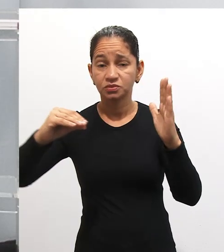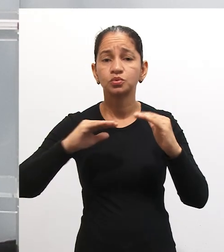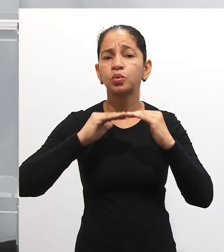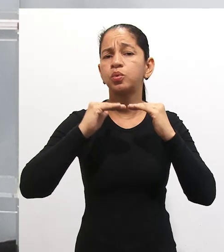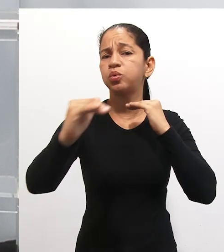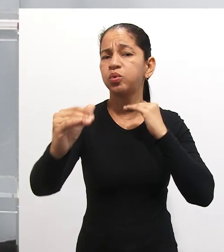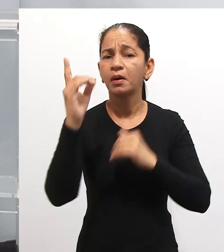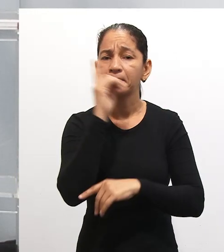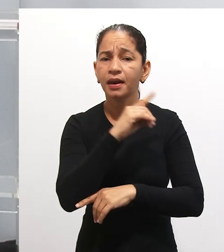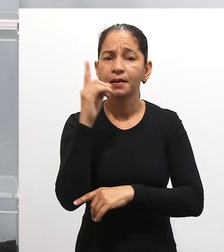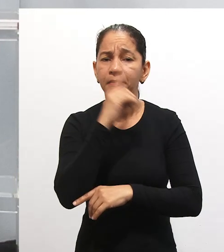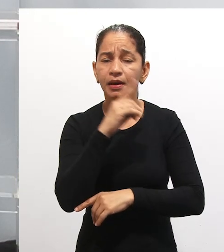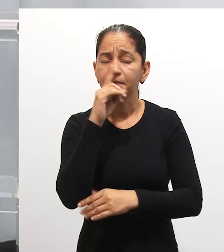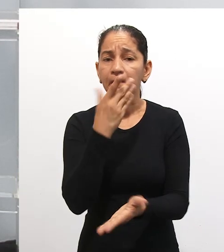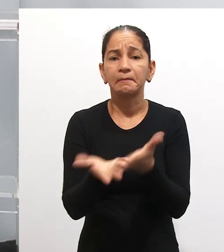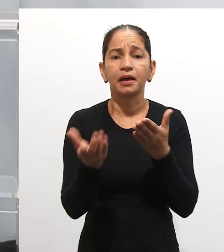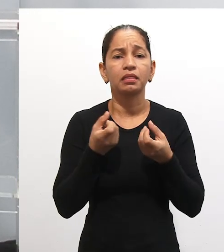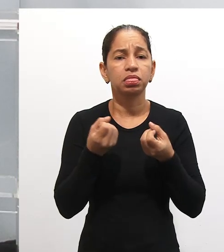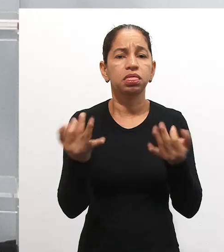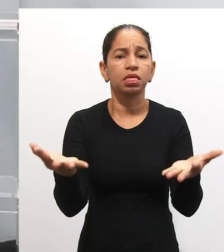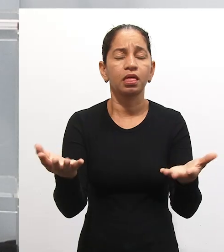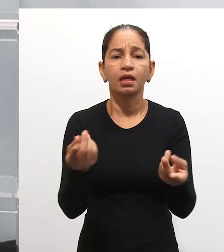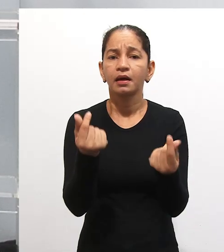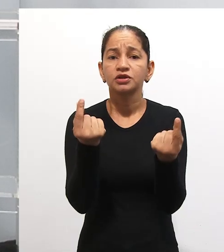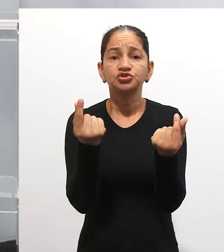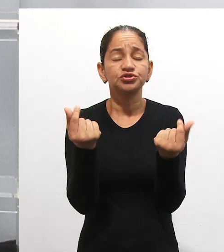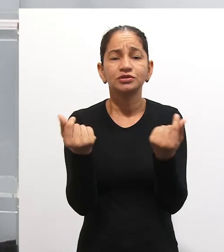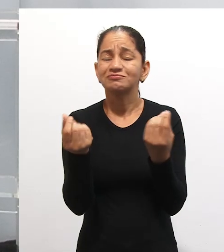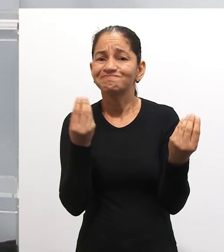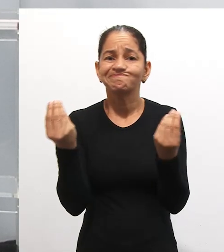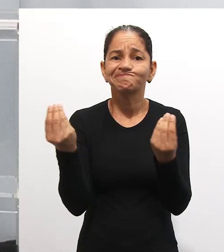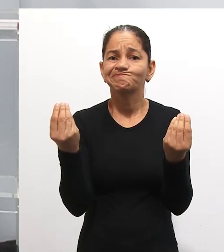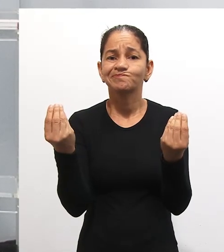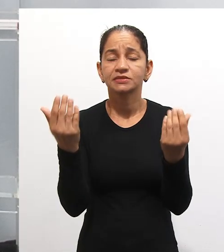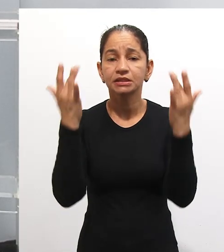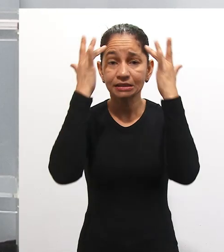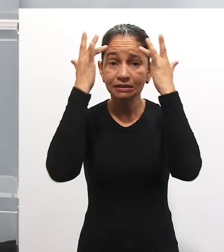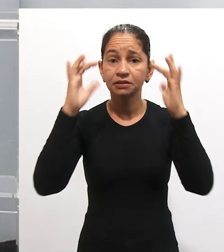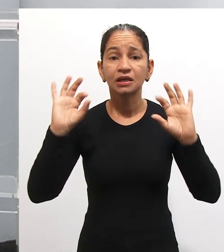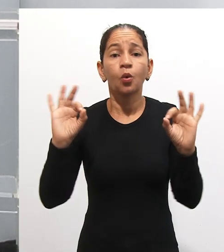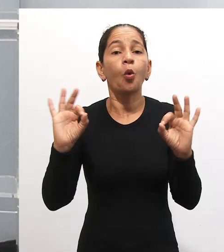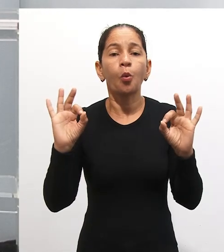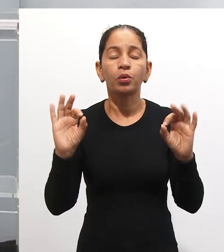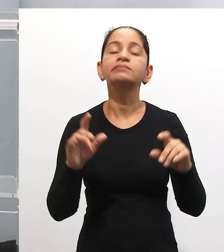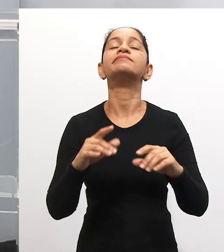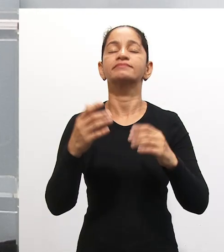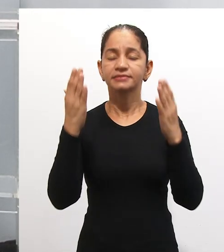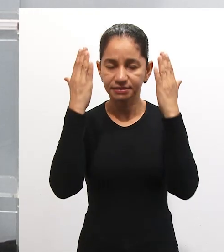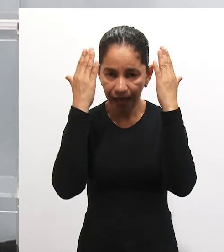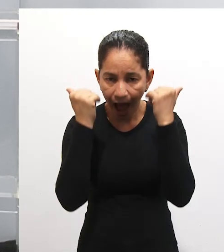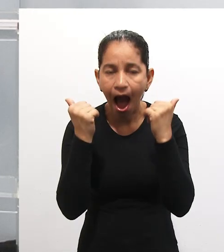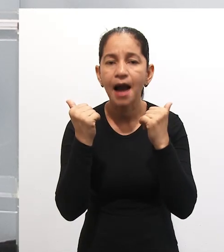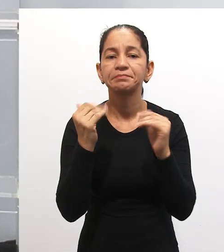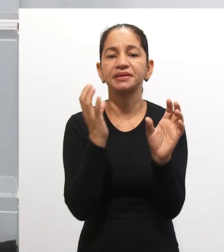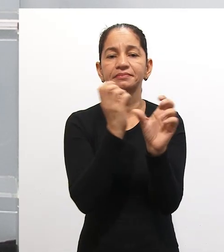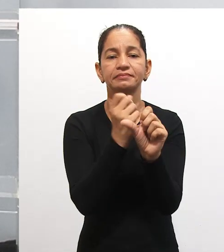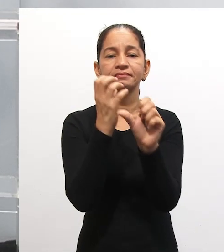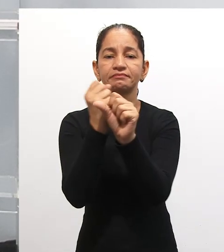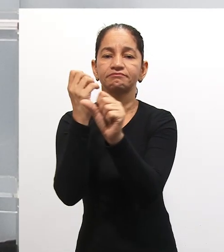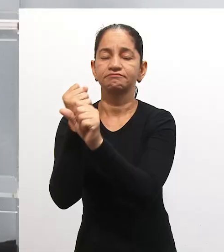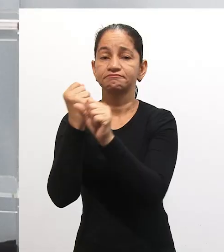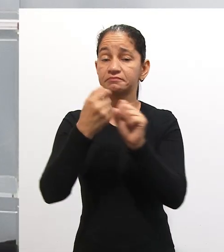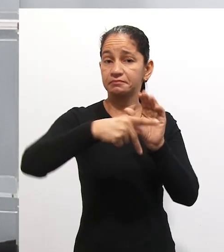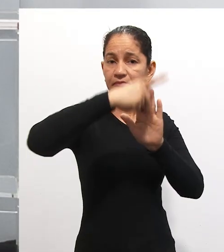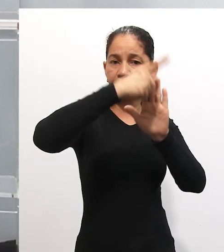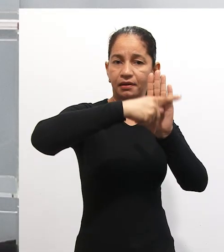acontecendo e o gestor ia ficar assim sem parâmetro. Como o custo padrão é um custo planejado, ele